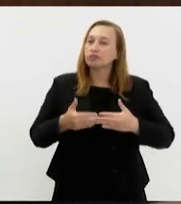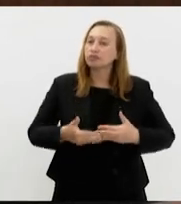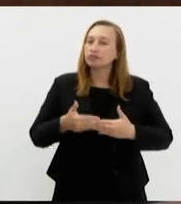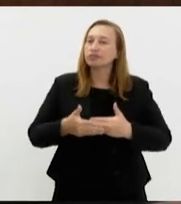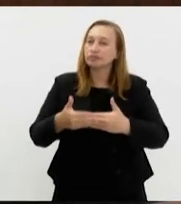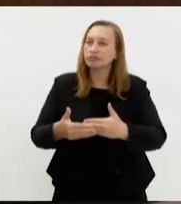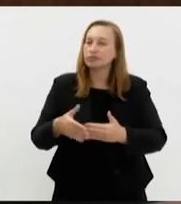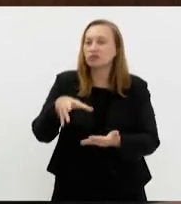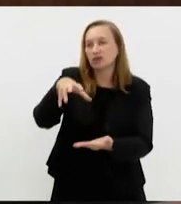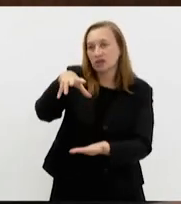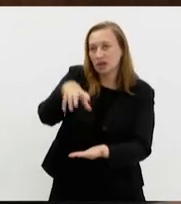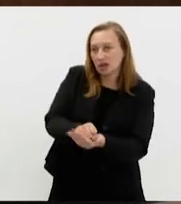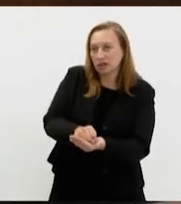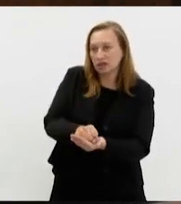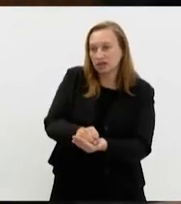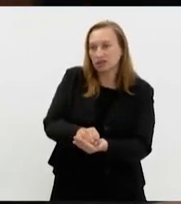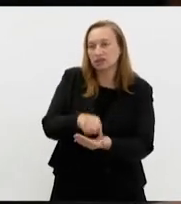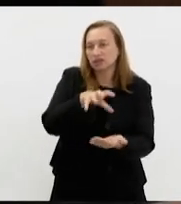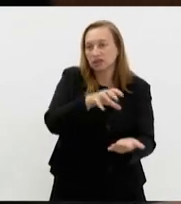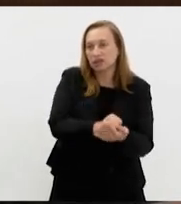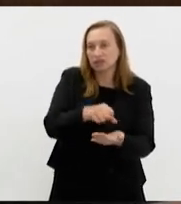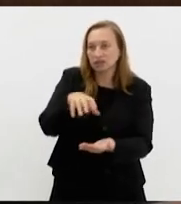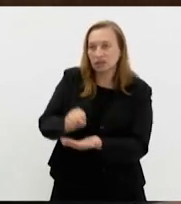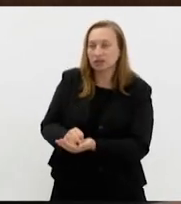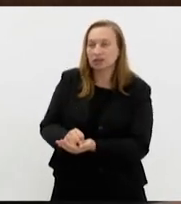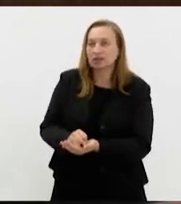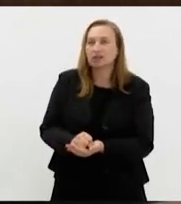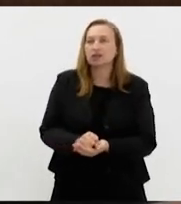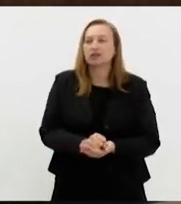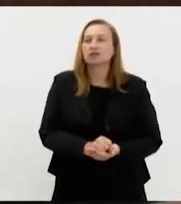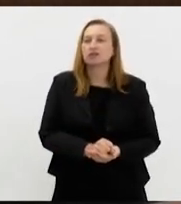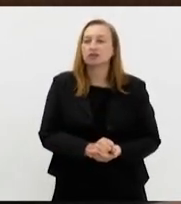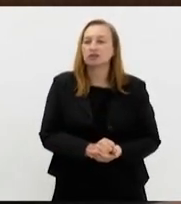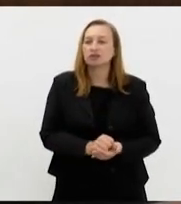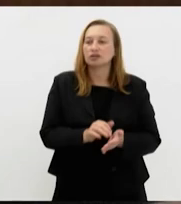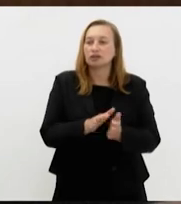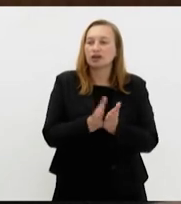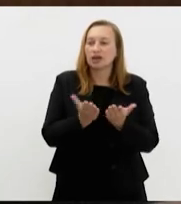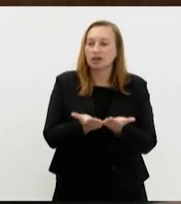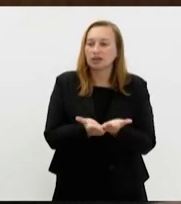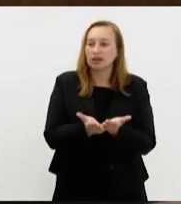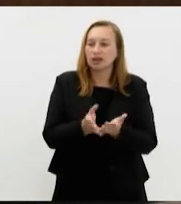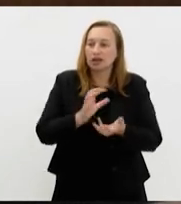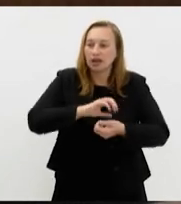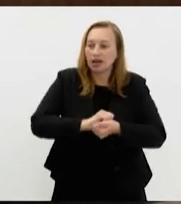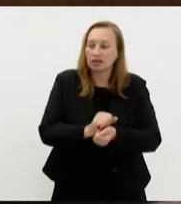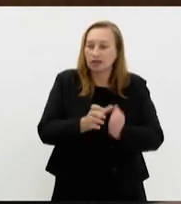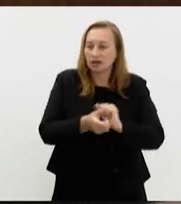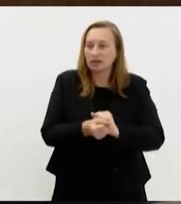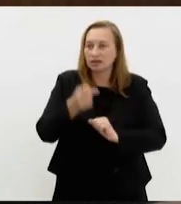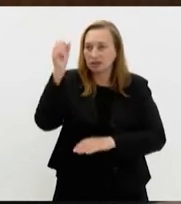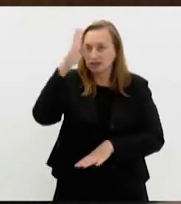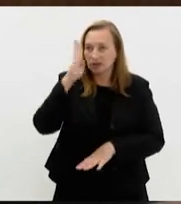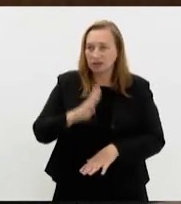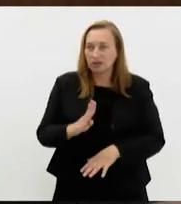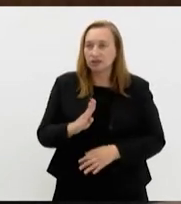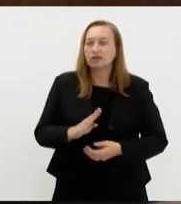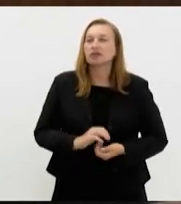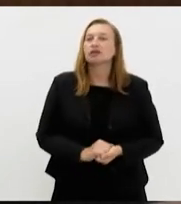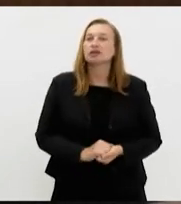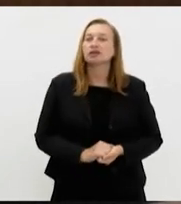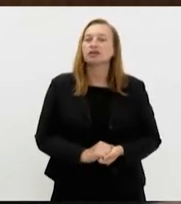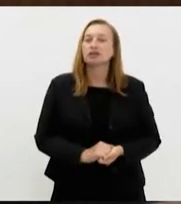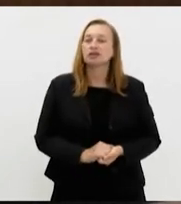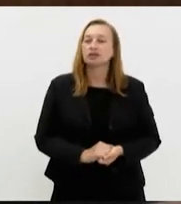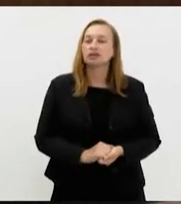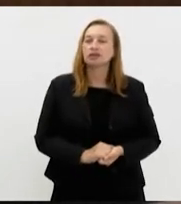nesse cadastramento da Carteira Nacional do Artesão. O nosso artesanato, ele reflete